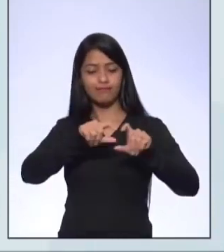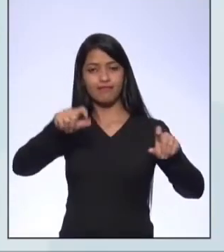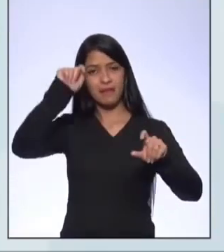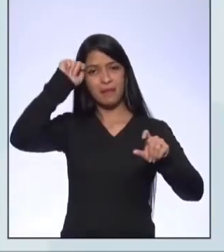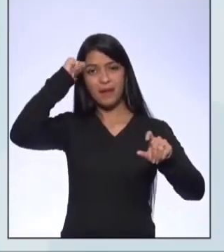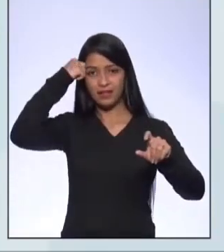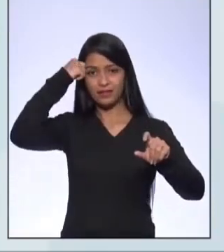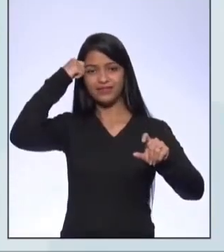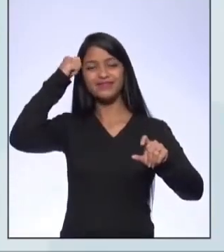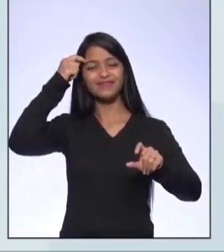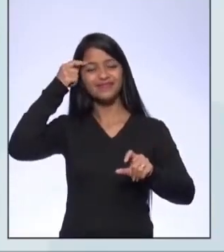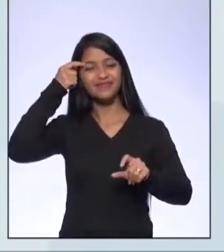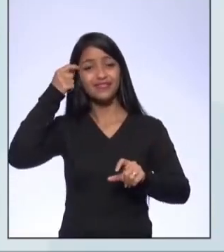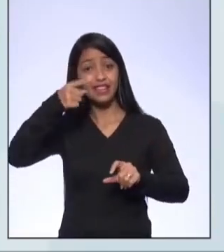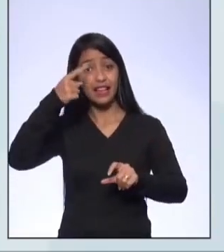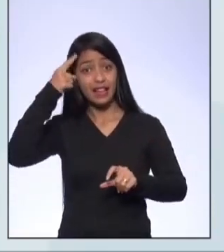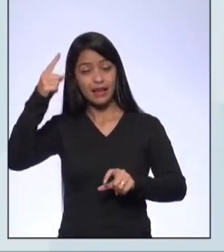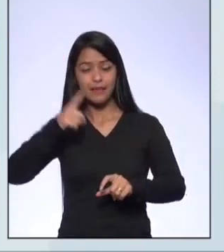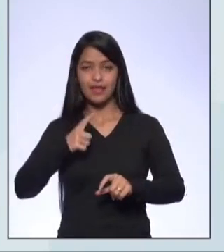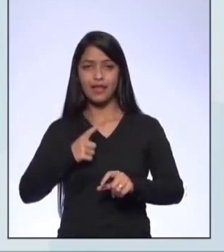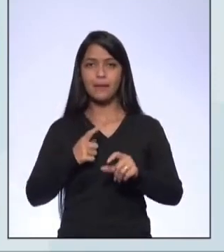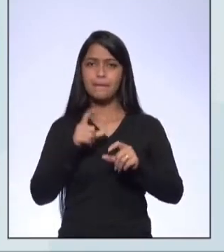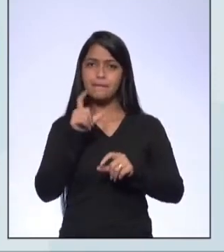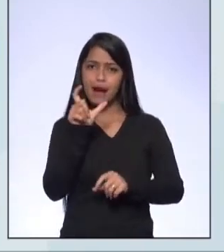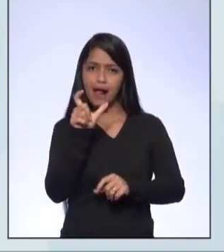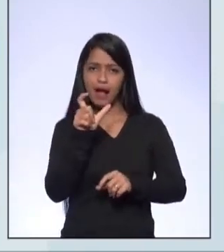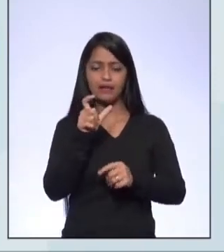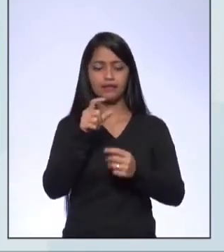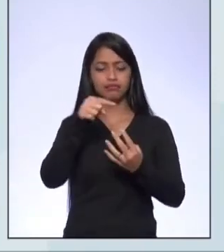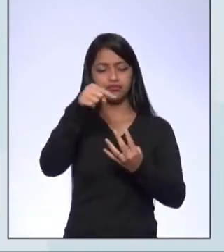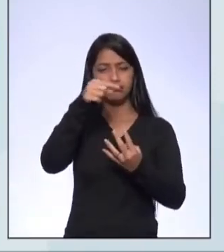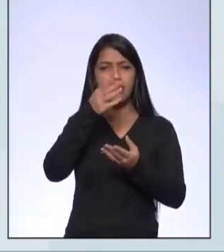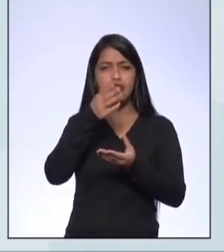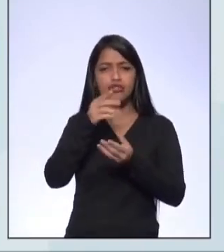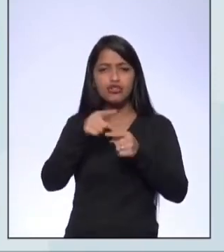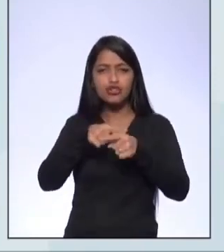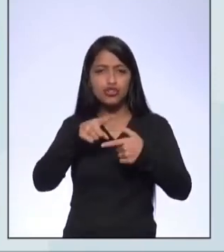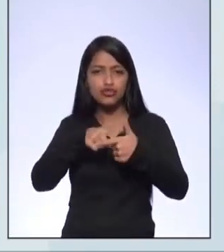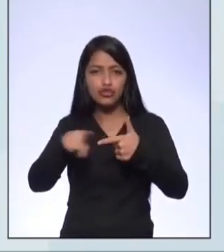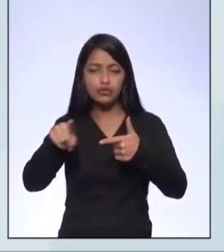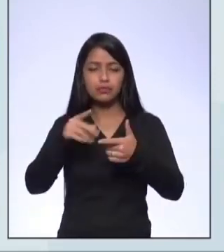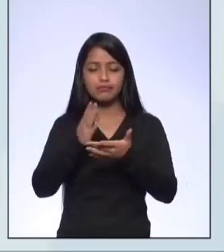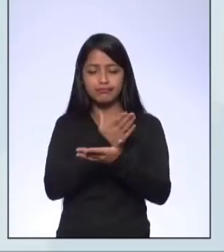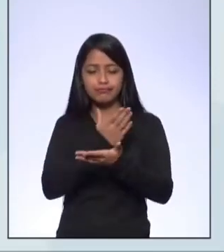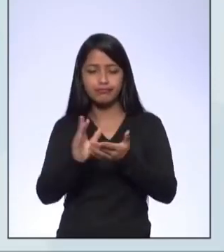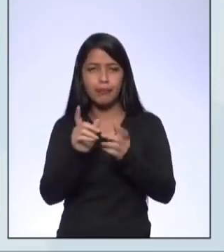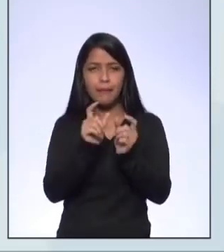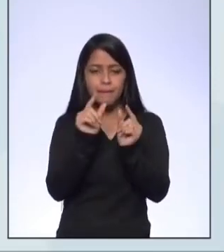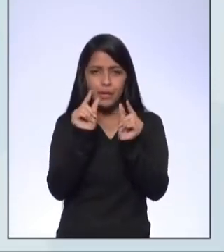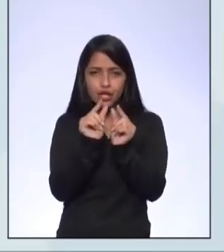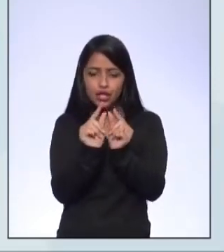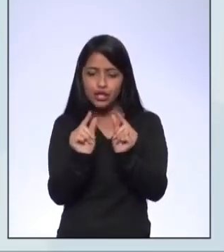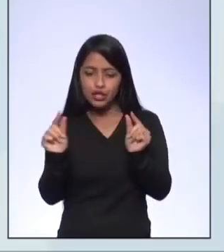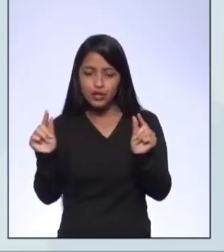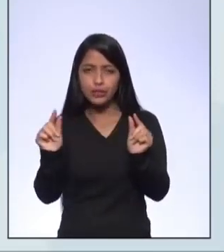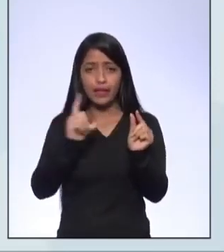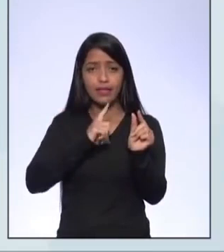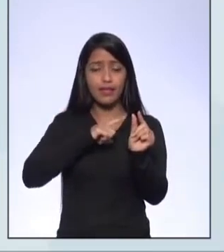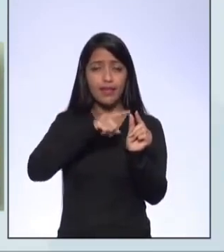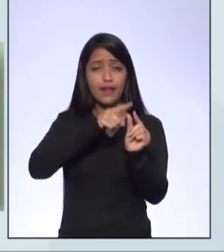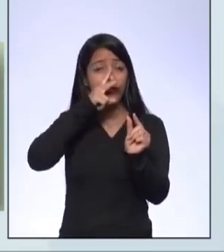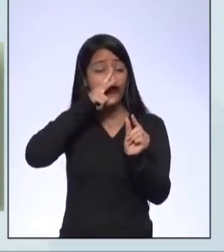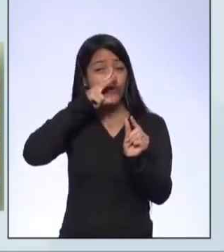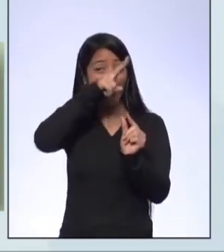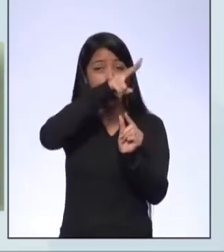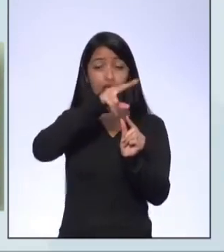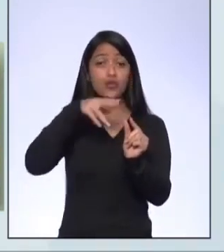sílaba forte, você vai conseguir pronunciar mais rápido, conseguir pronunciar mais certo? Vamos agora para outra